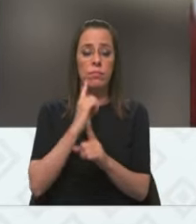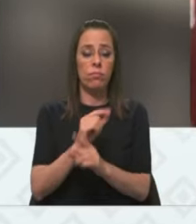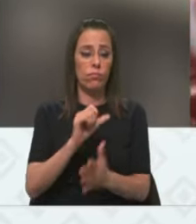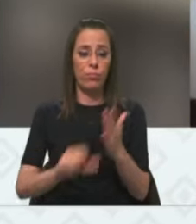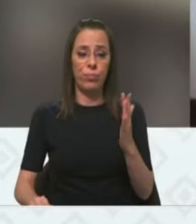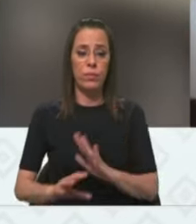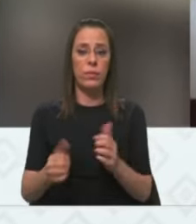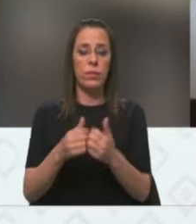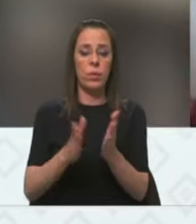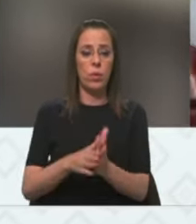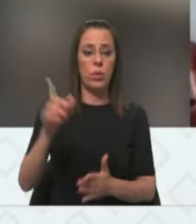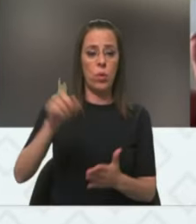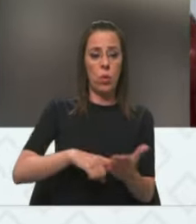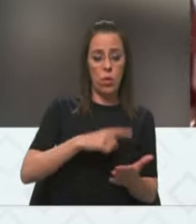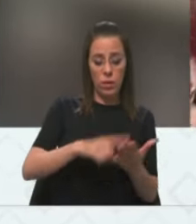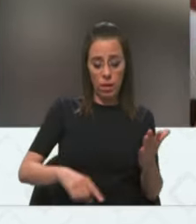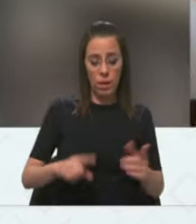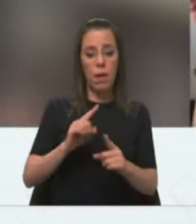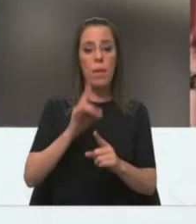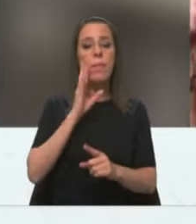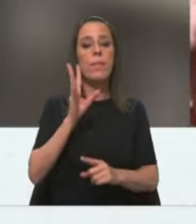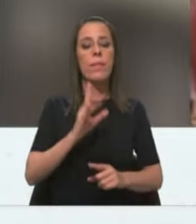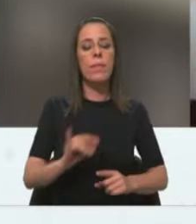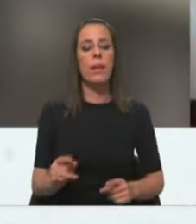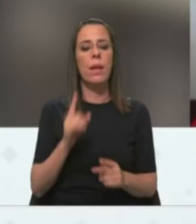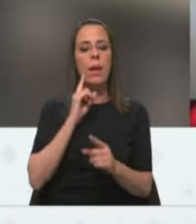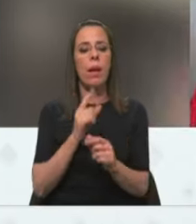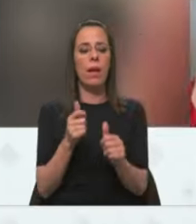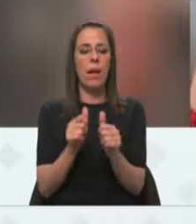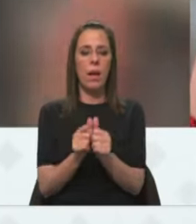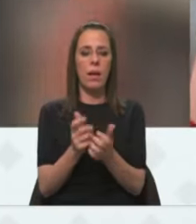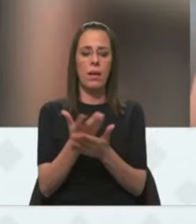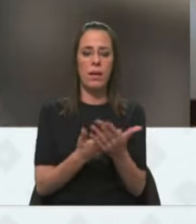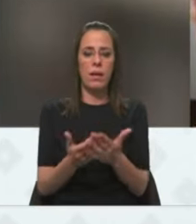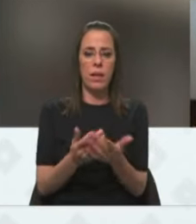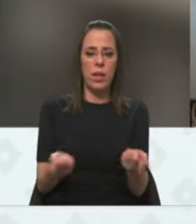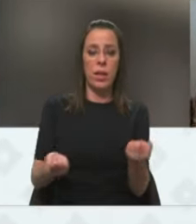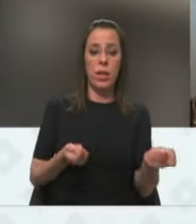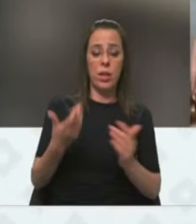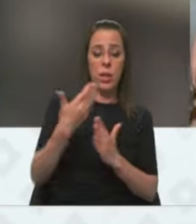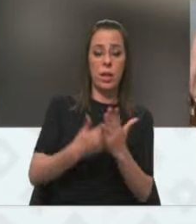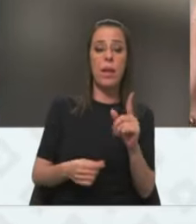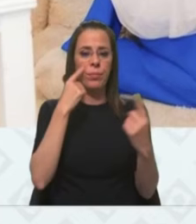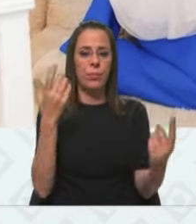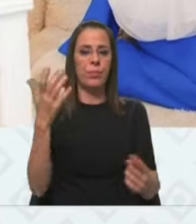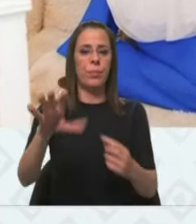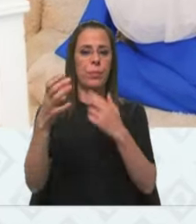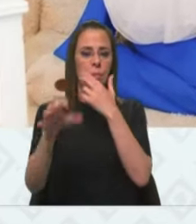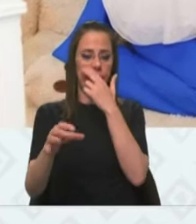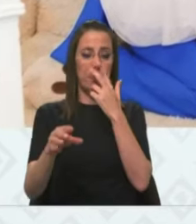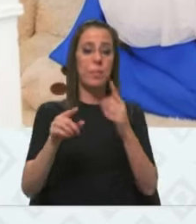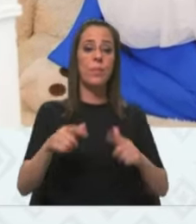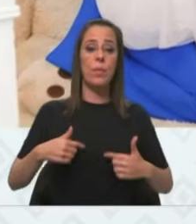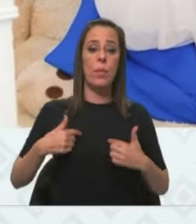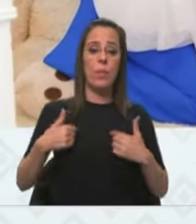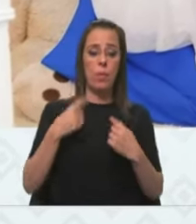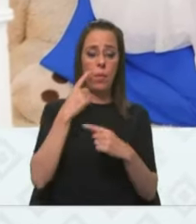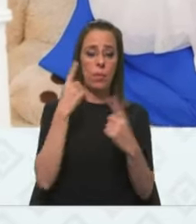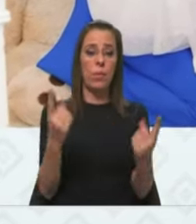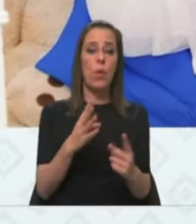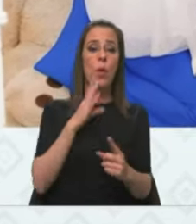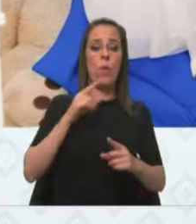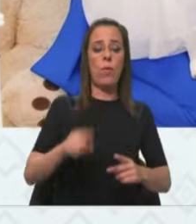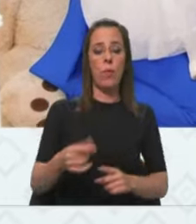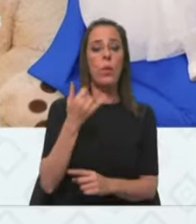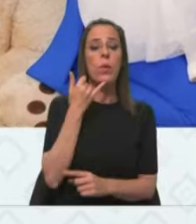tinha masinda há uma ou outra e há uma tentativa da pelo menos em fazer a gestão da página dele ok e portanto ele próprio expõe o próprio filho